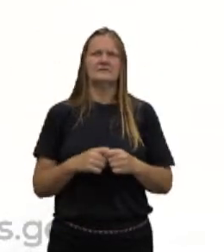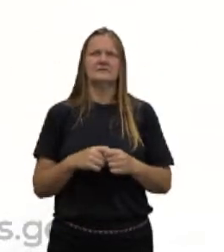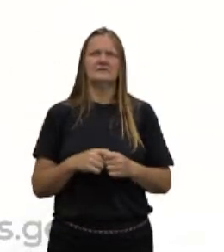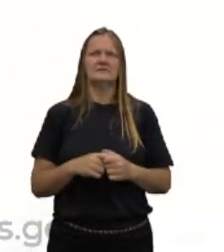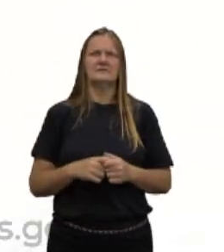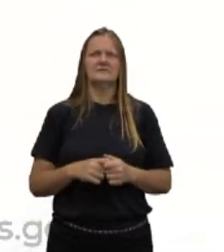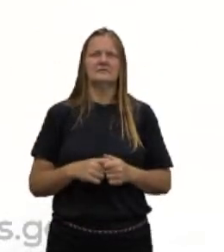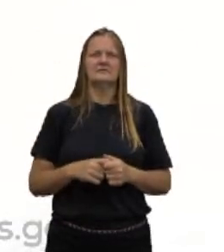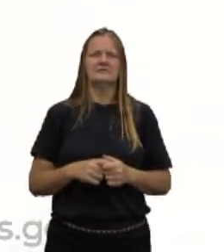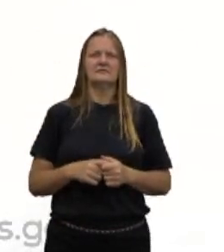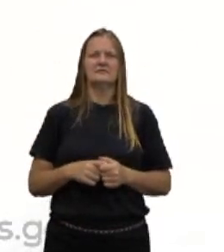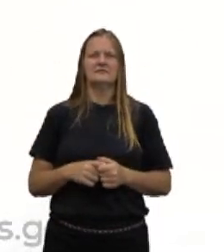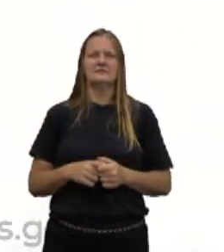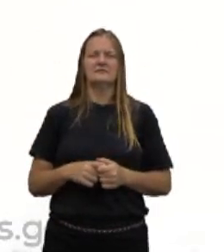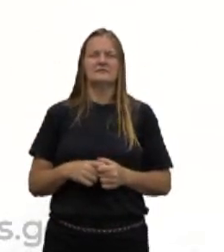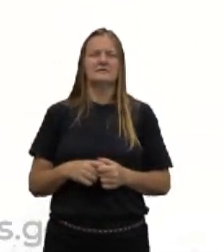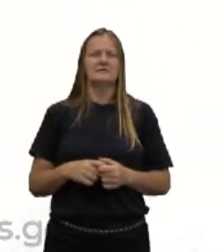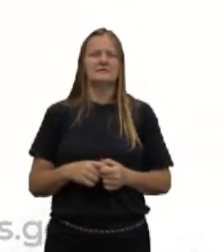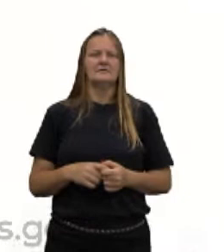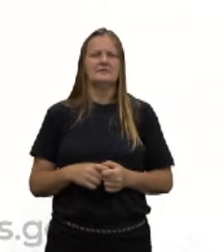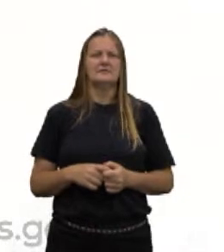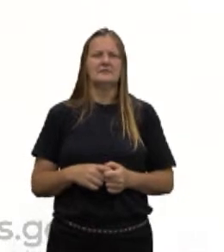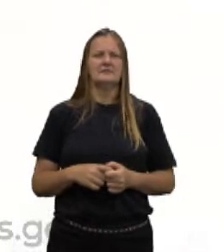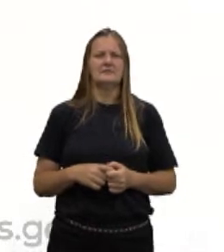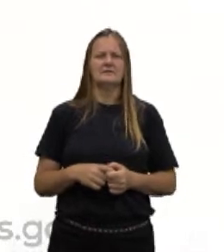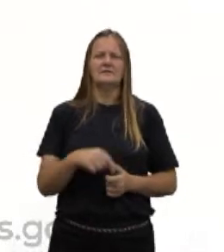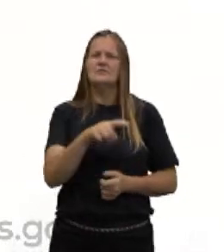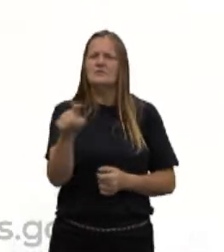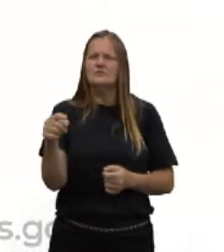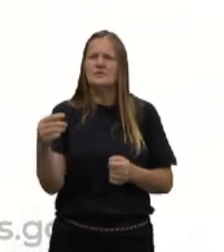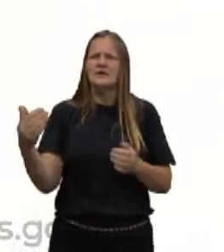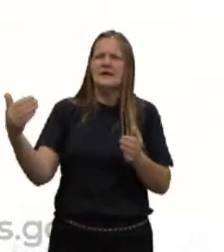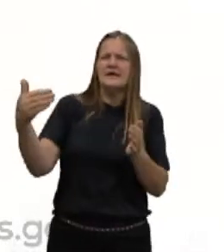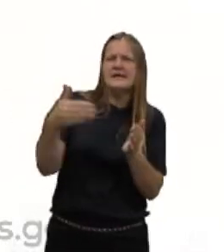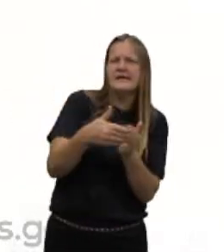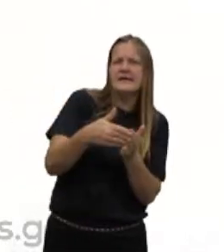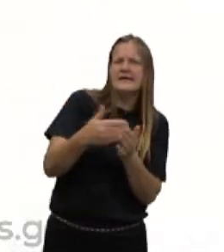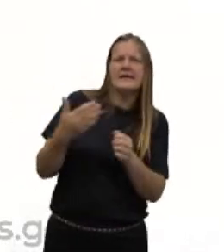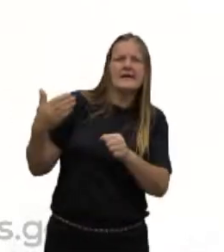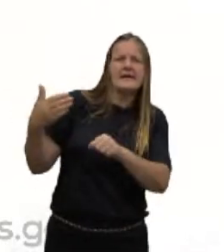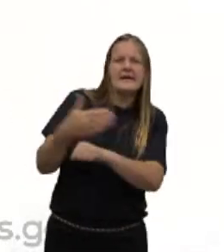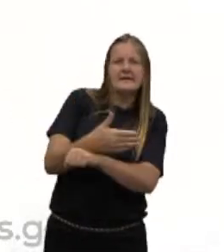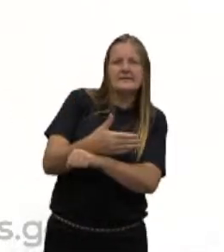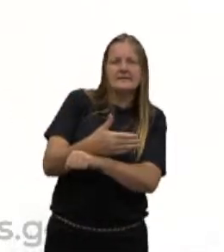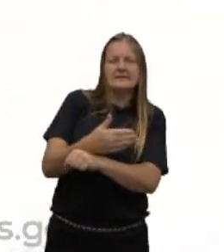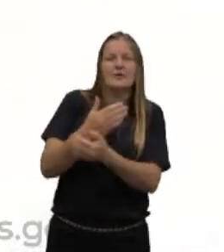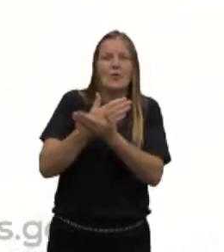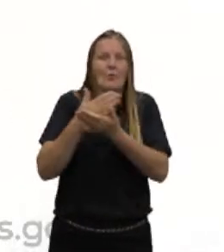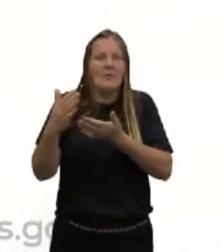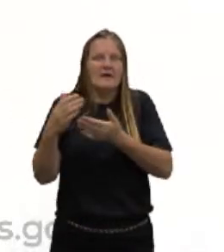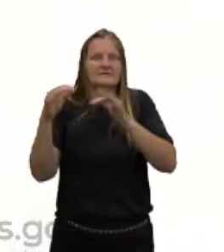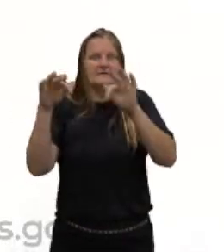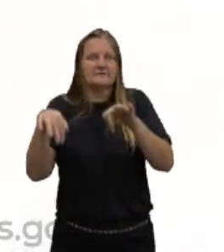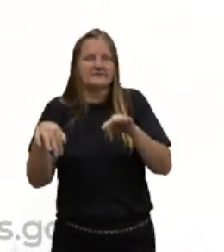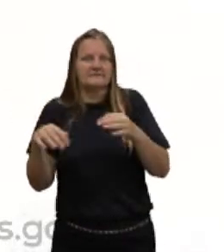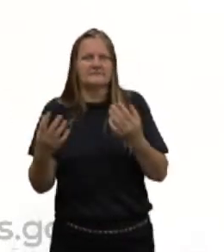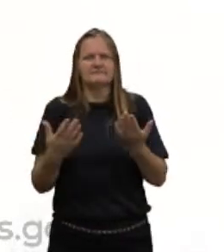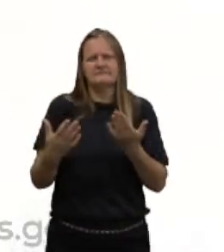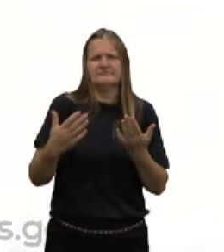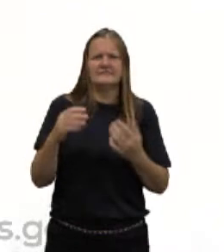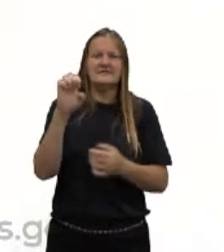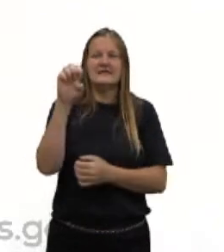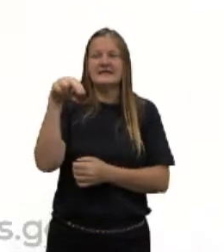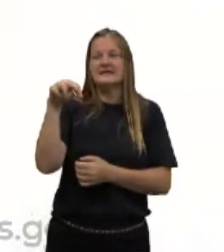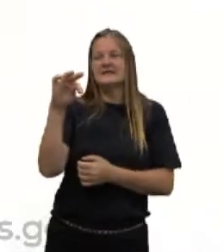e entram e saem. Não, saiba é você saiba, isso, né? Então, saiba quais filmes e séries entram e saem da Netflix